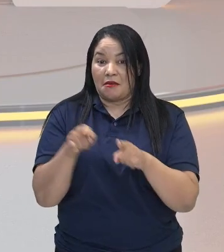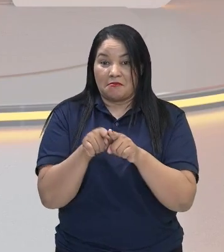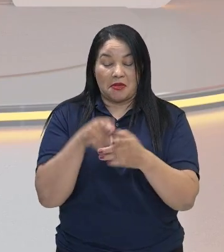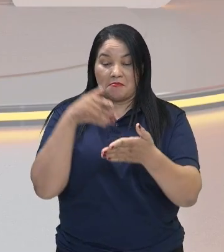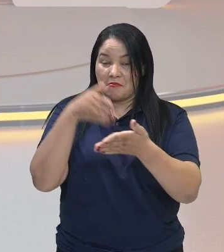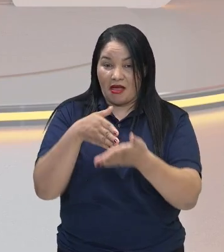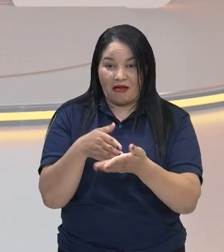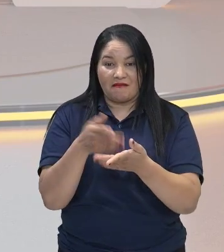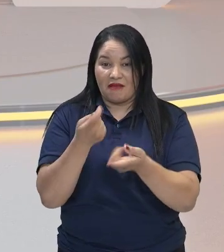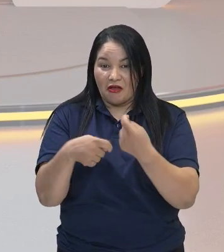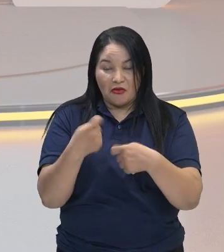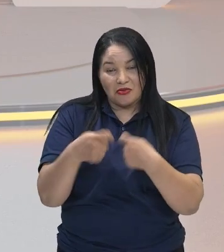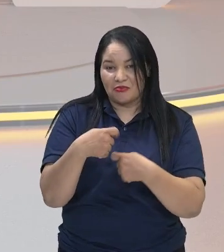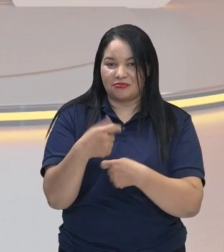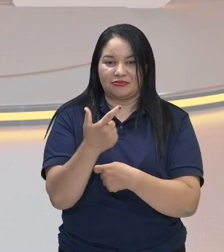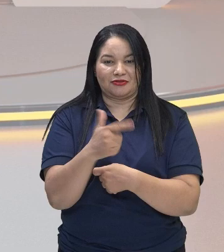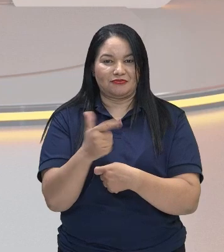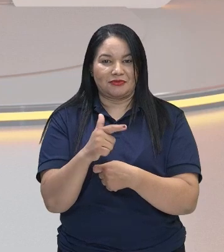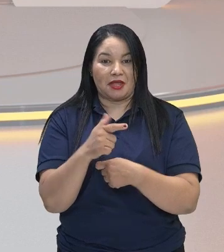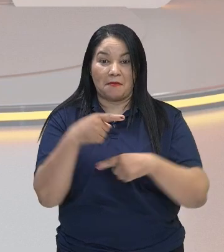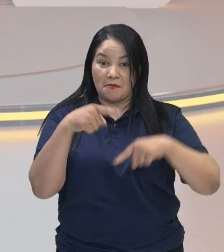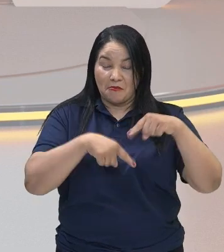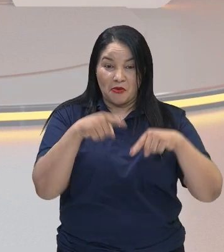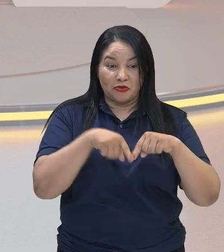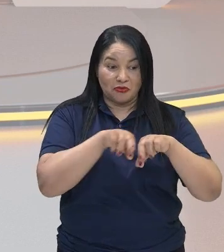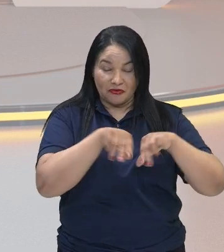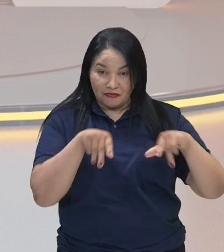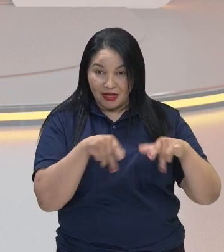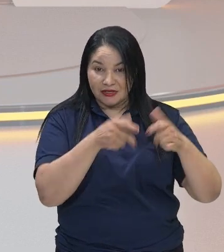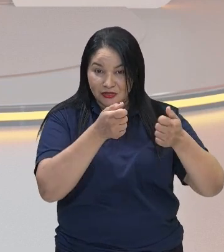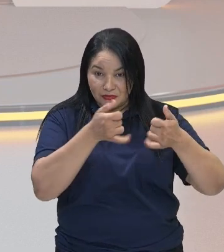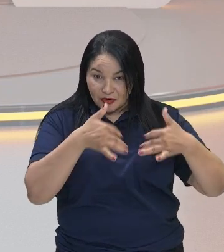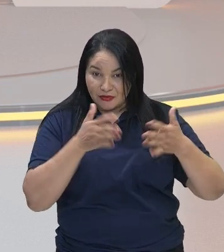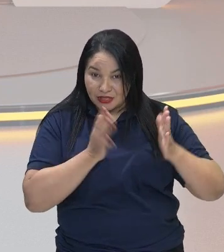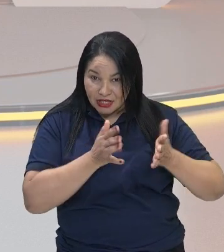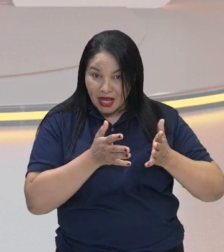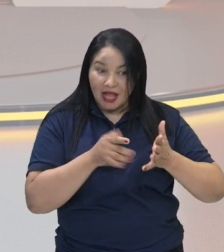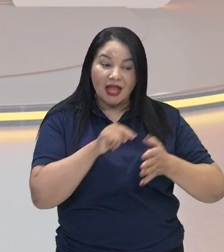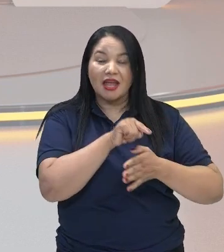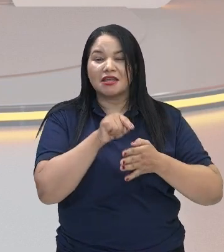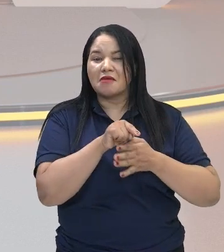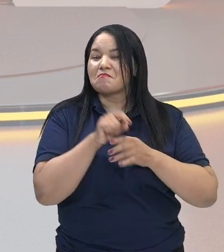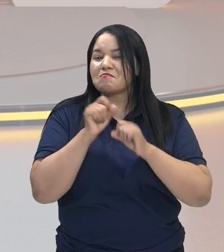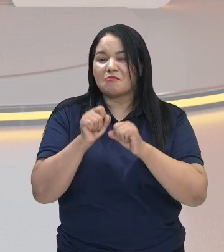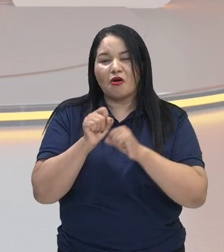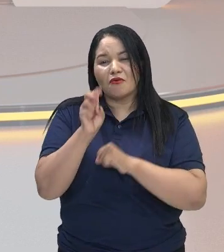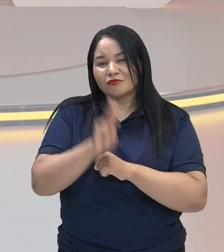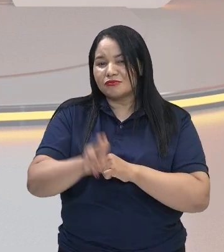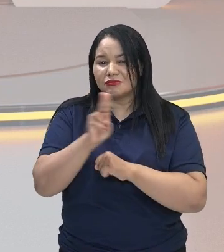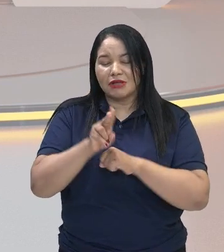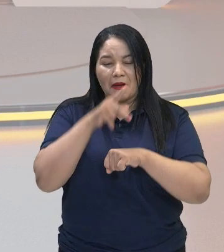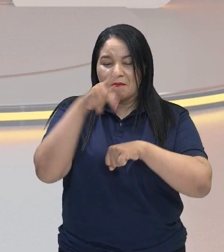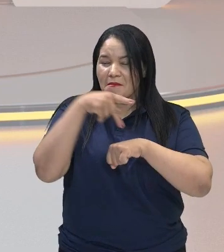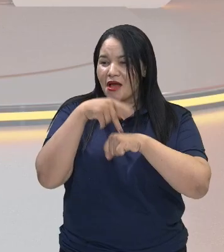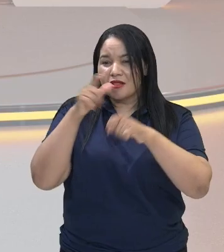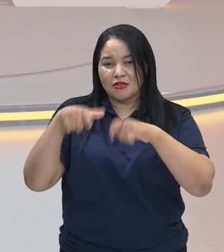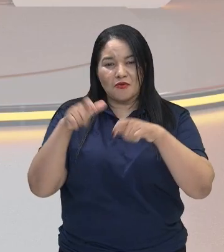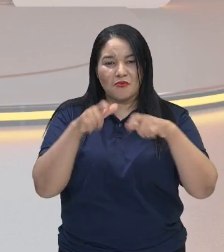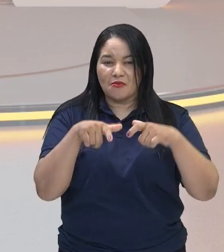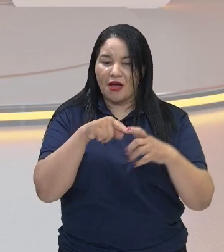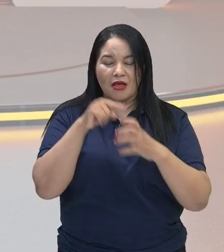Os produtos que agora há pouco falávamos para vocês, eles podem estar em qualquer lugar do